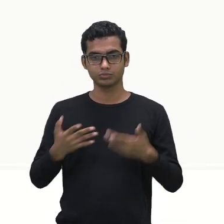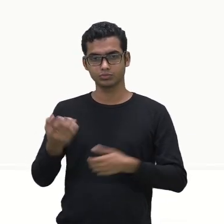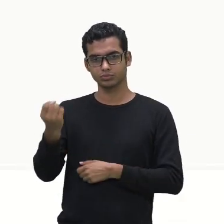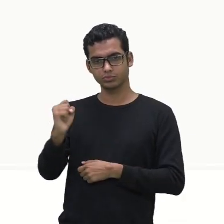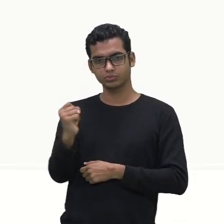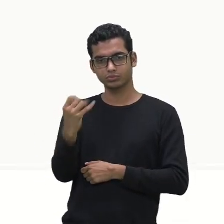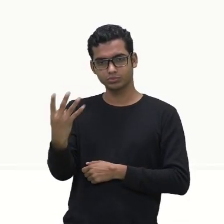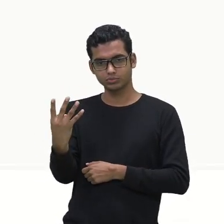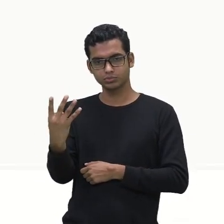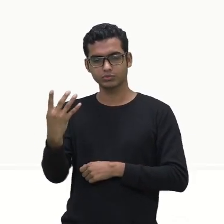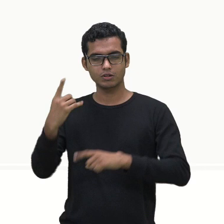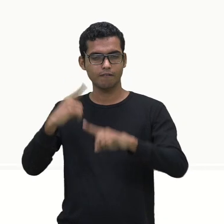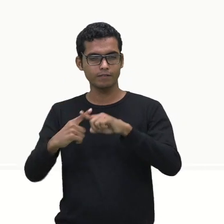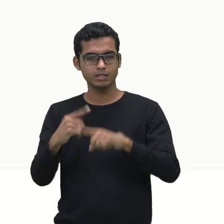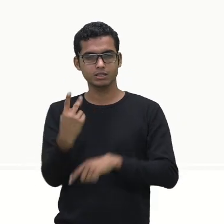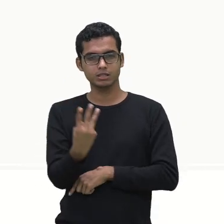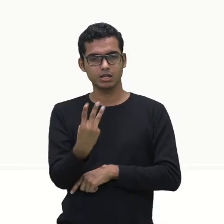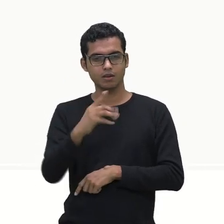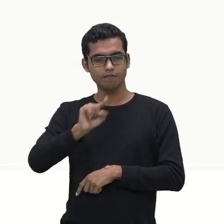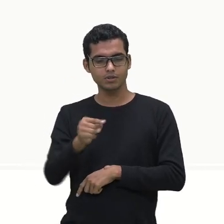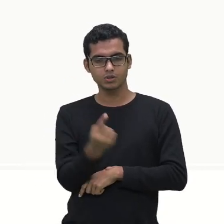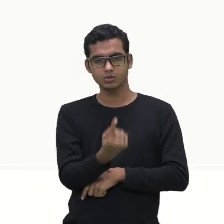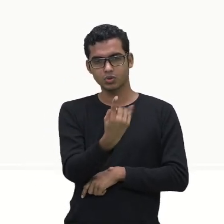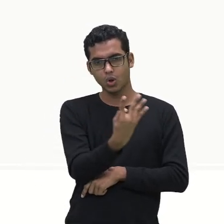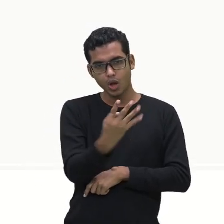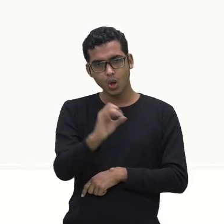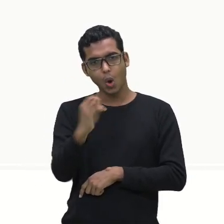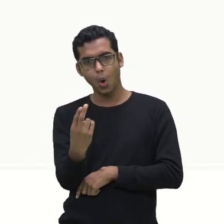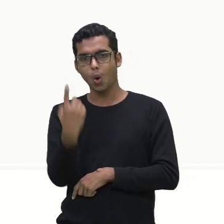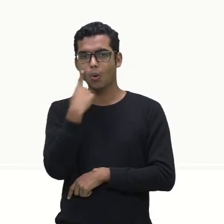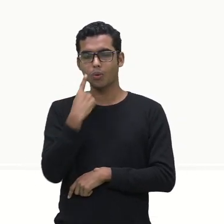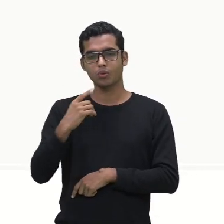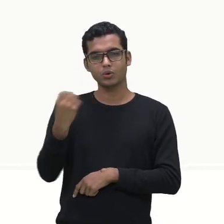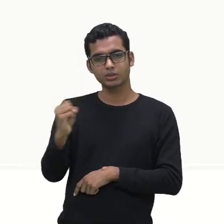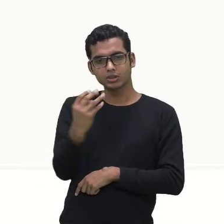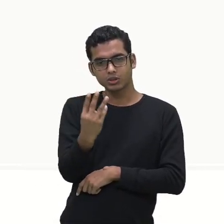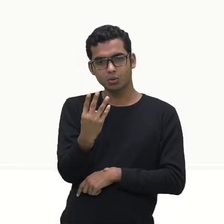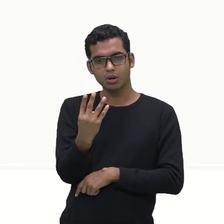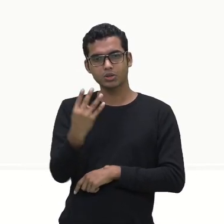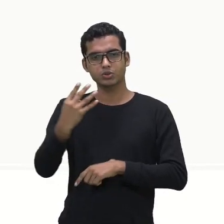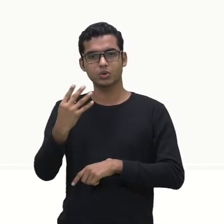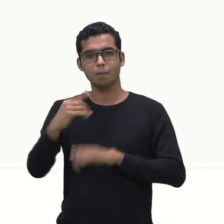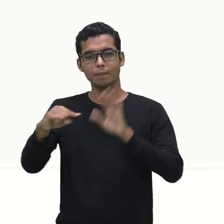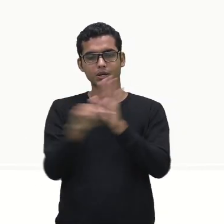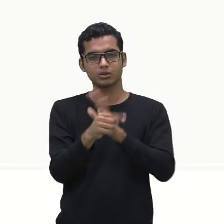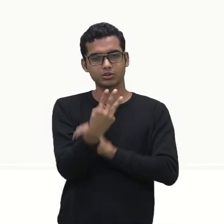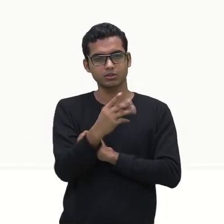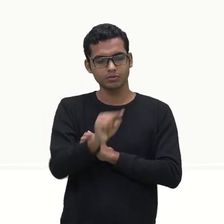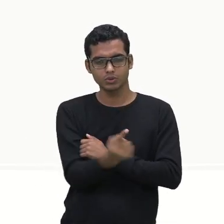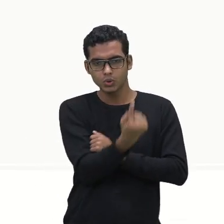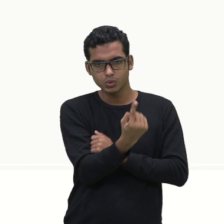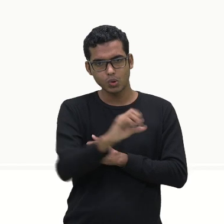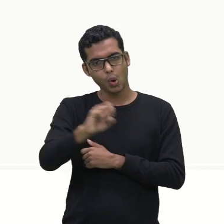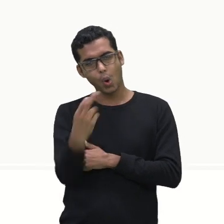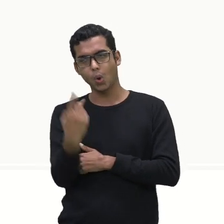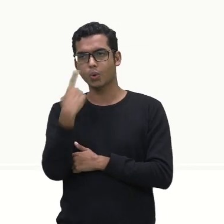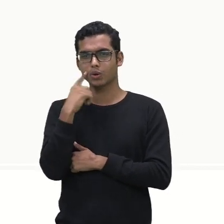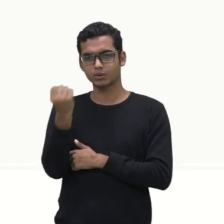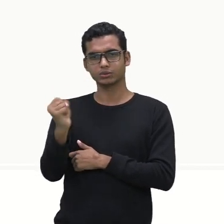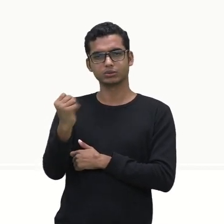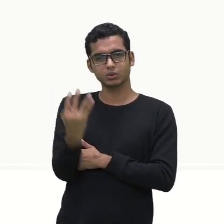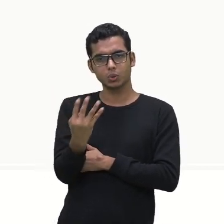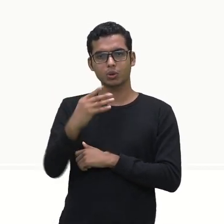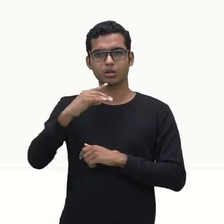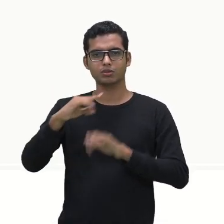84 vezes 3,14, então 84 vezes 3,1, ou apenas 84 vezes 3 também, né?